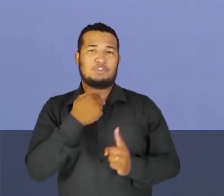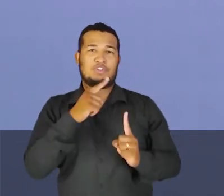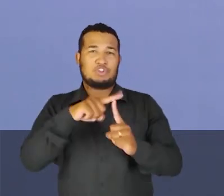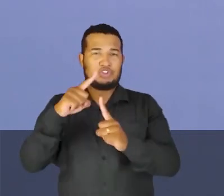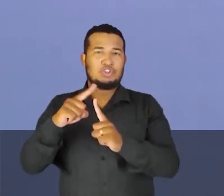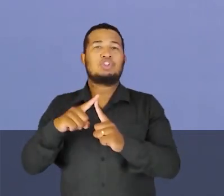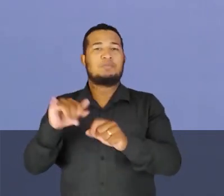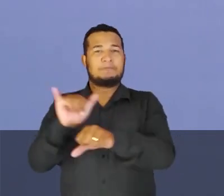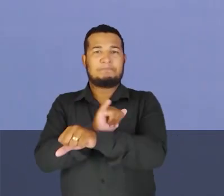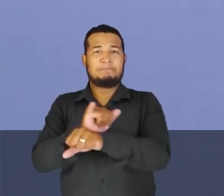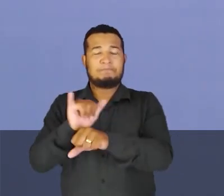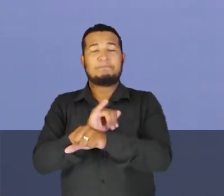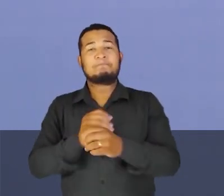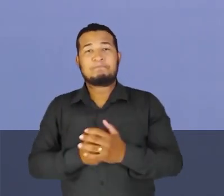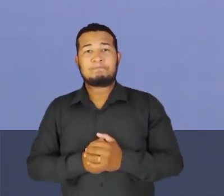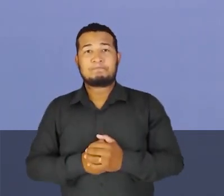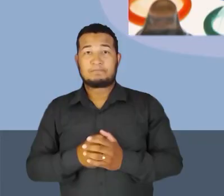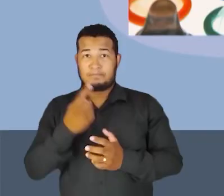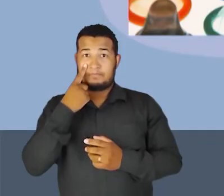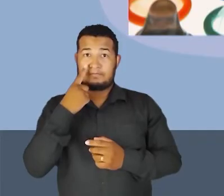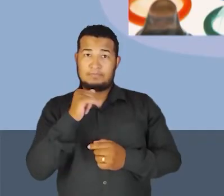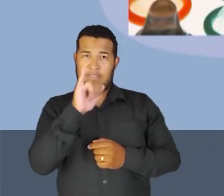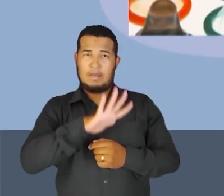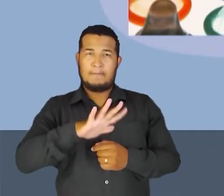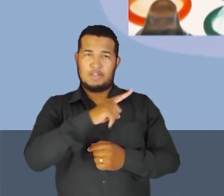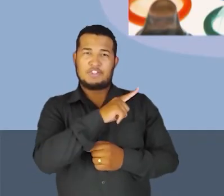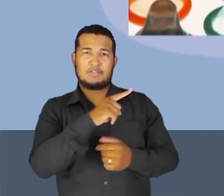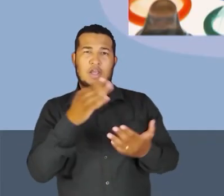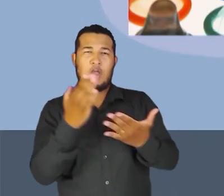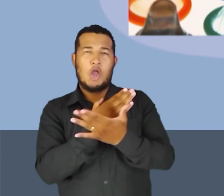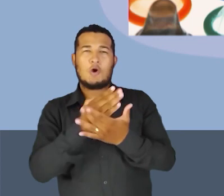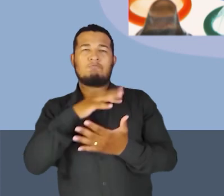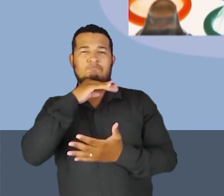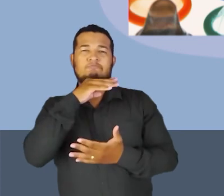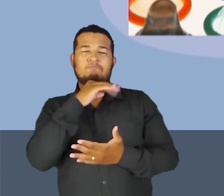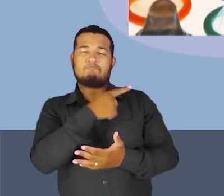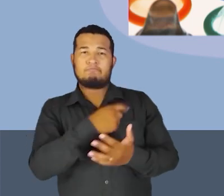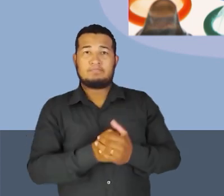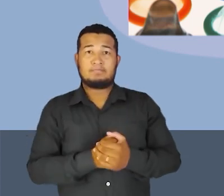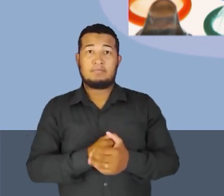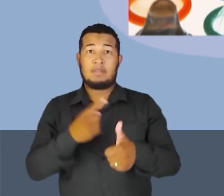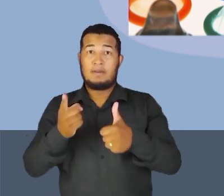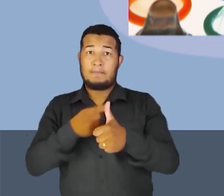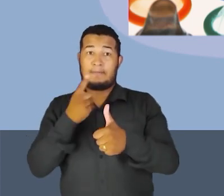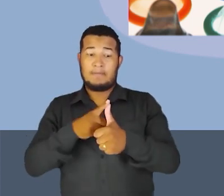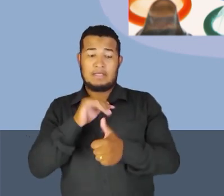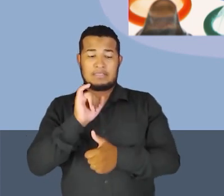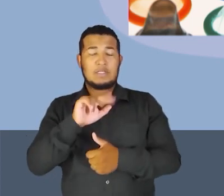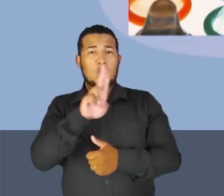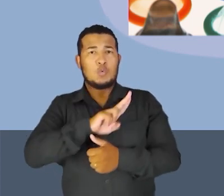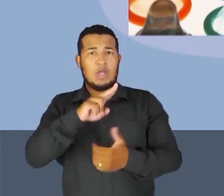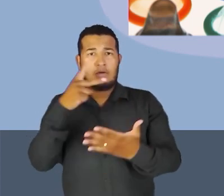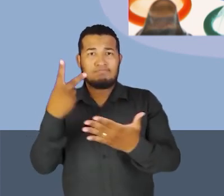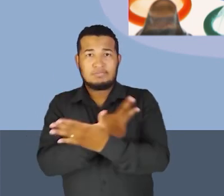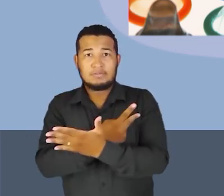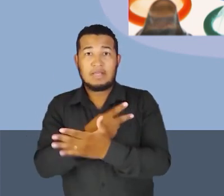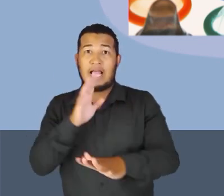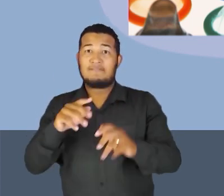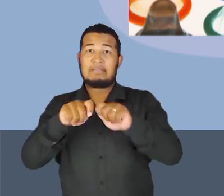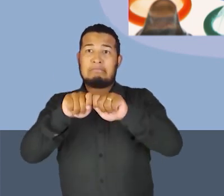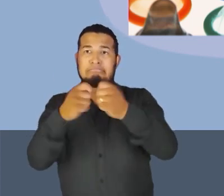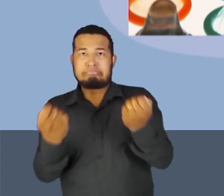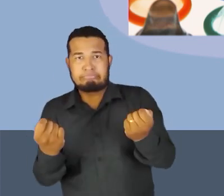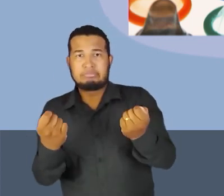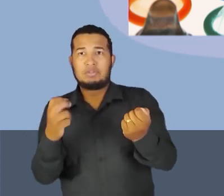método contraceptivo. Observe na imagem algumas desvantagens desse método. Primeiro, se não usada corretamente, pode rasgar